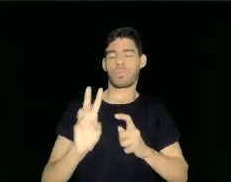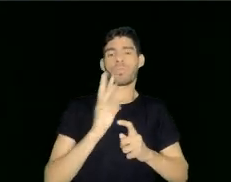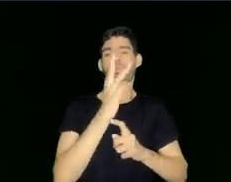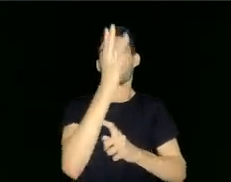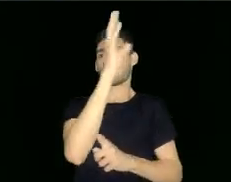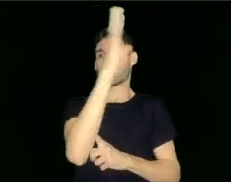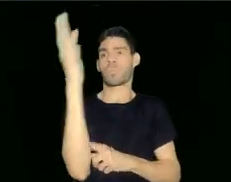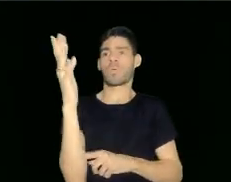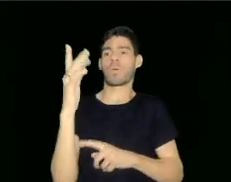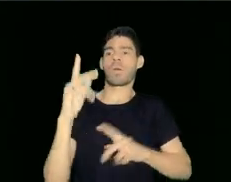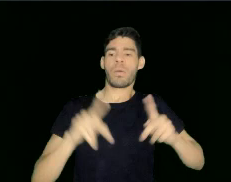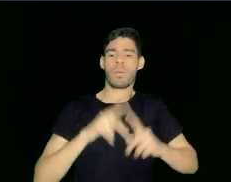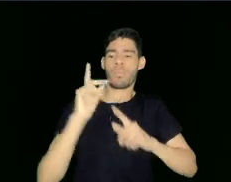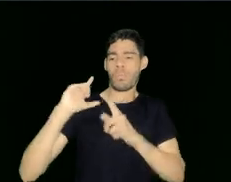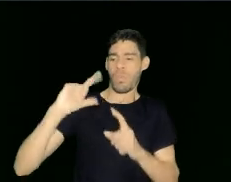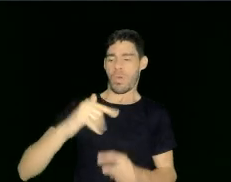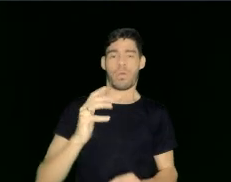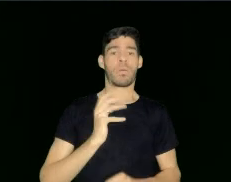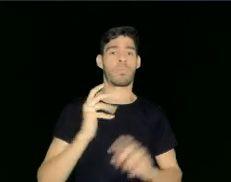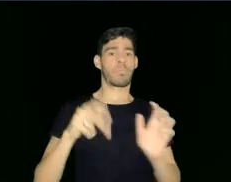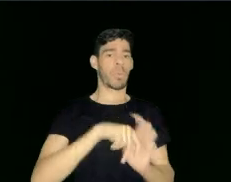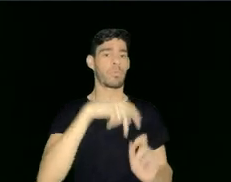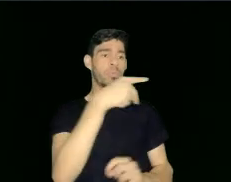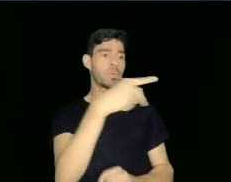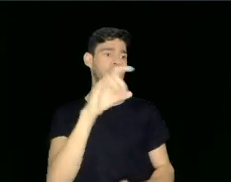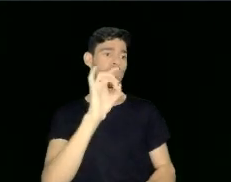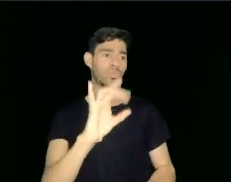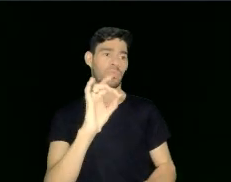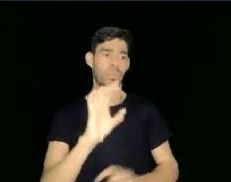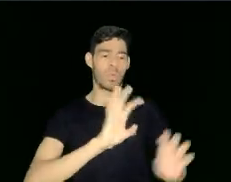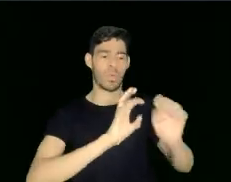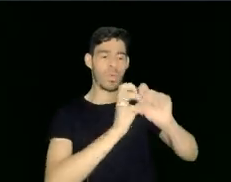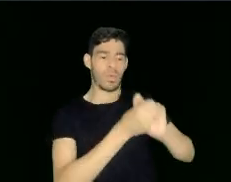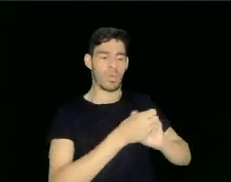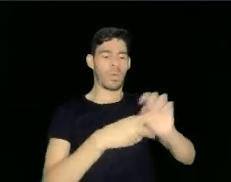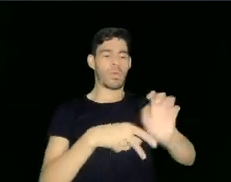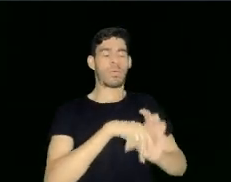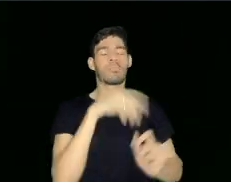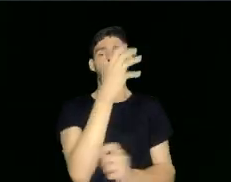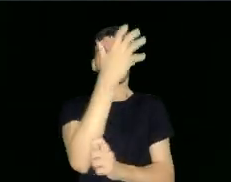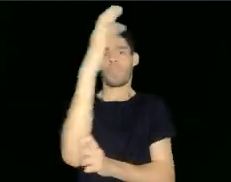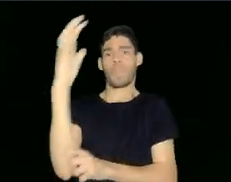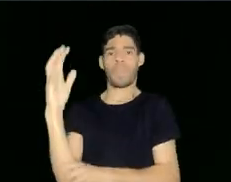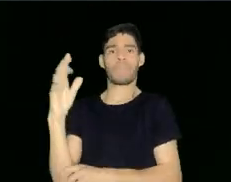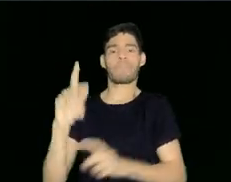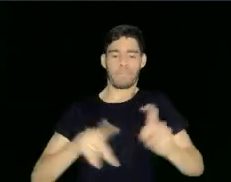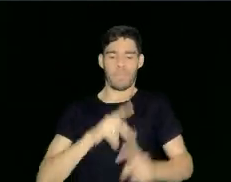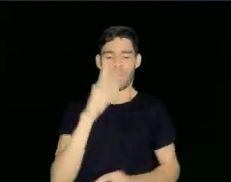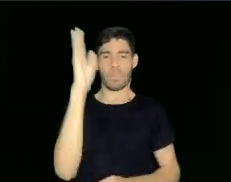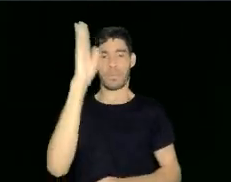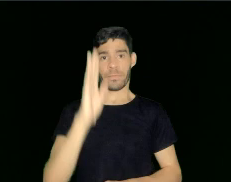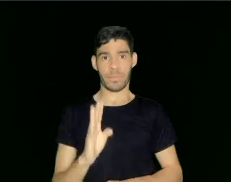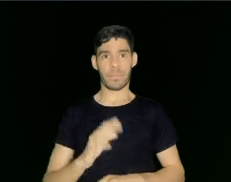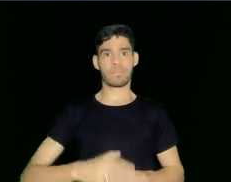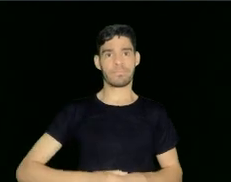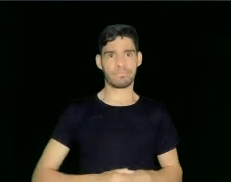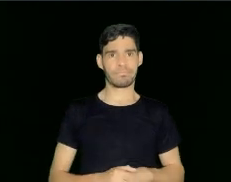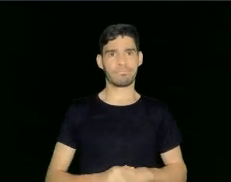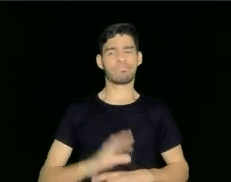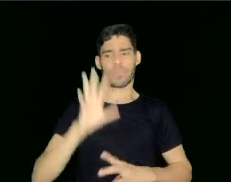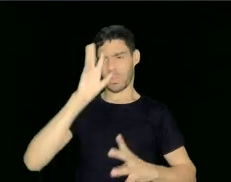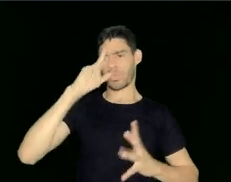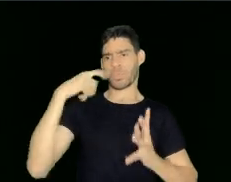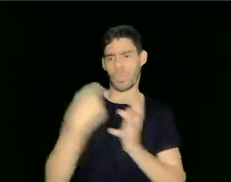que agem contra povos indígenas, meio ambiente e povos tradicionais só geram riquezas para eles próprios e destroem o patrimônio ambiental que é do